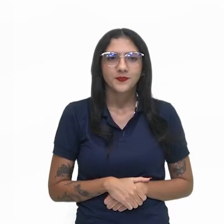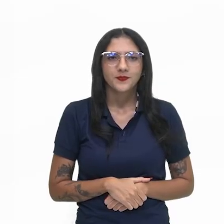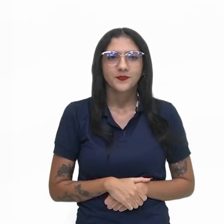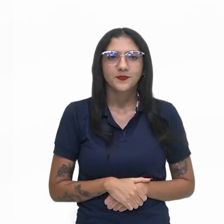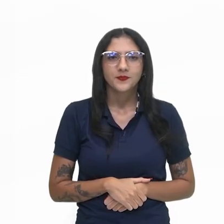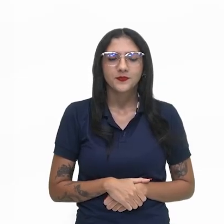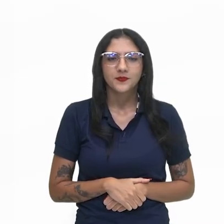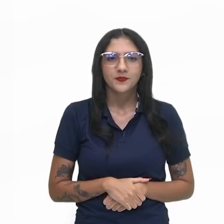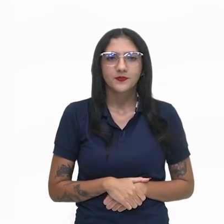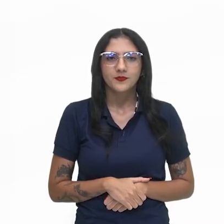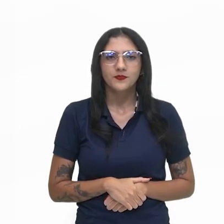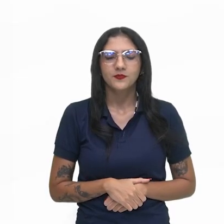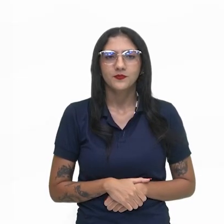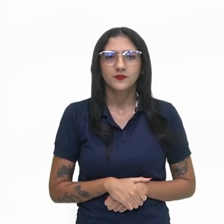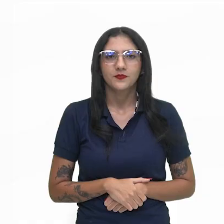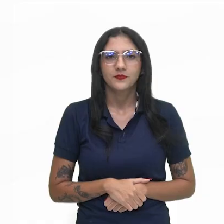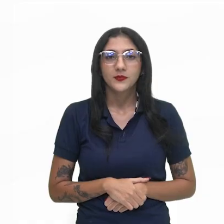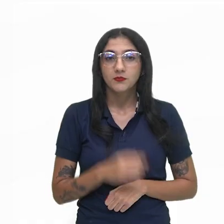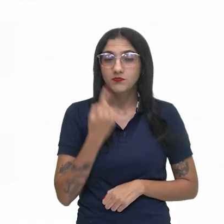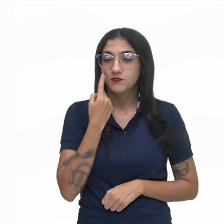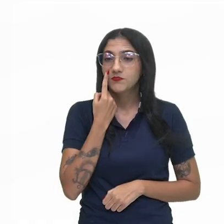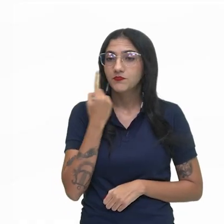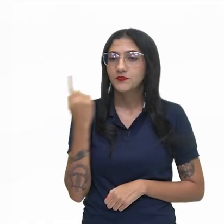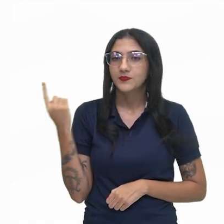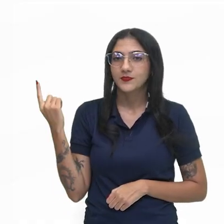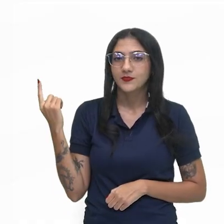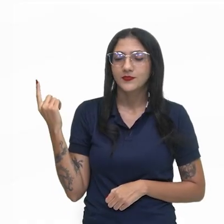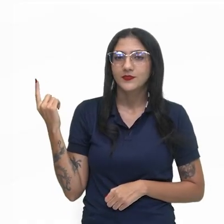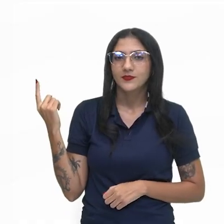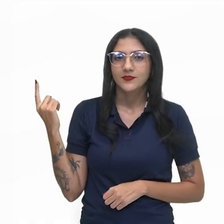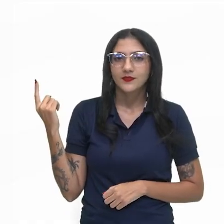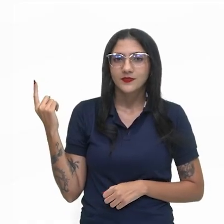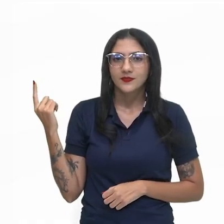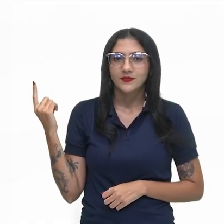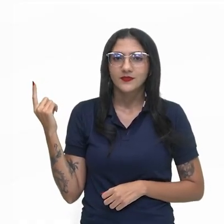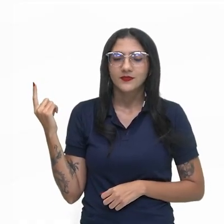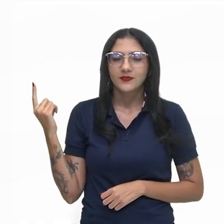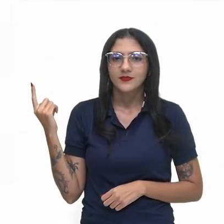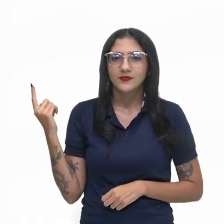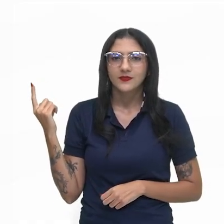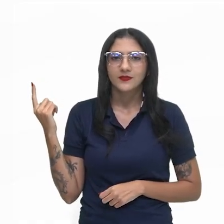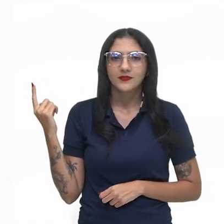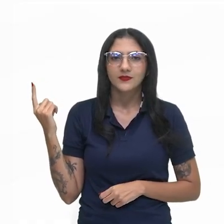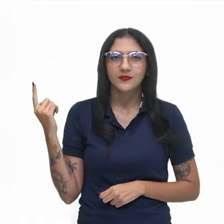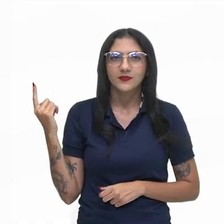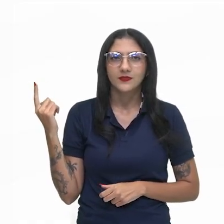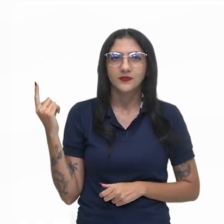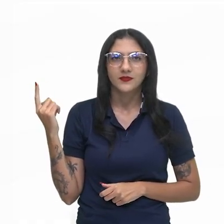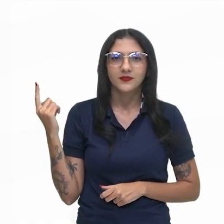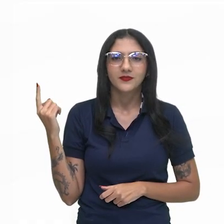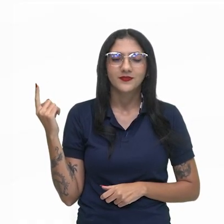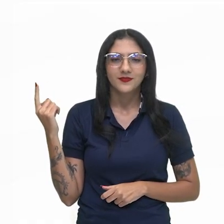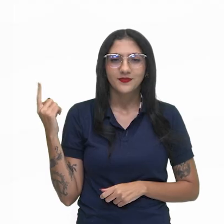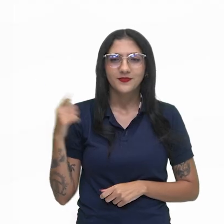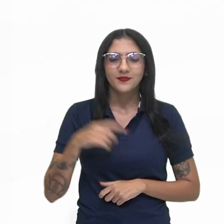O Amazonas, the Amazon state now has 17